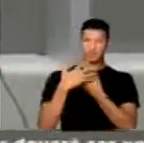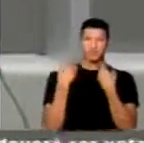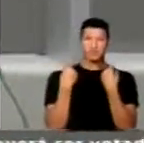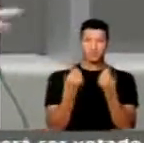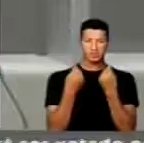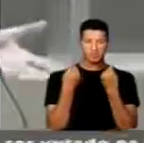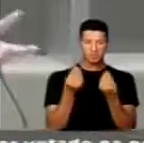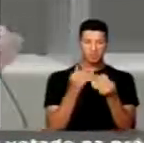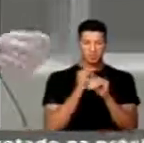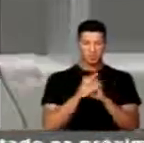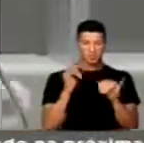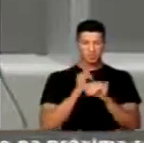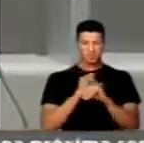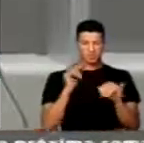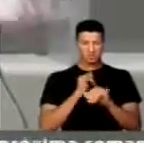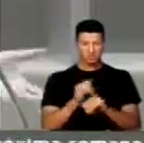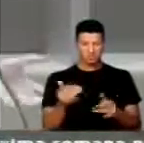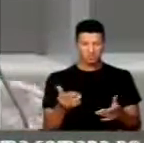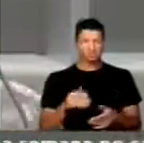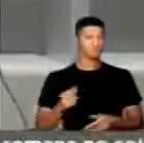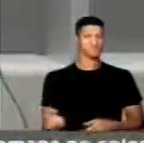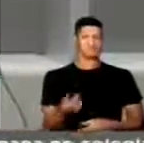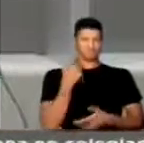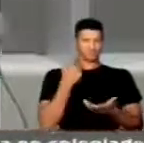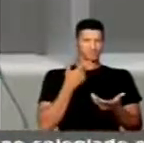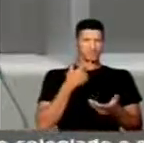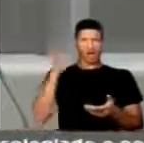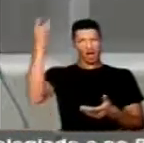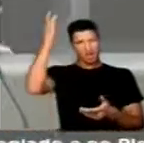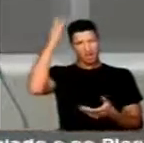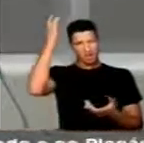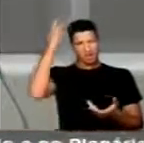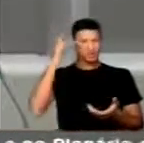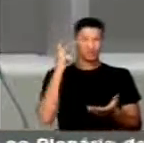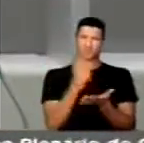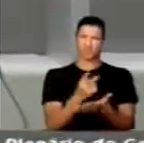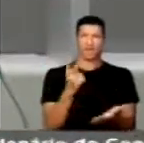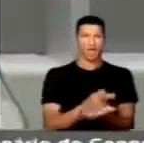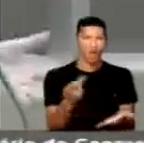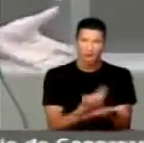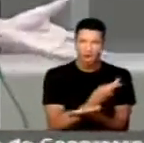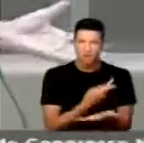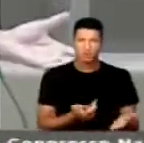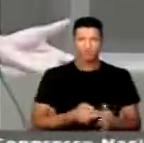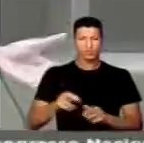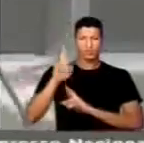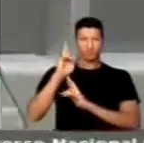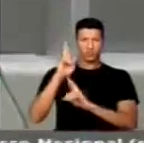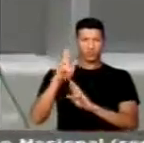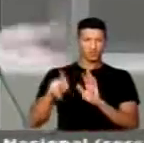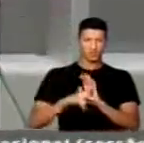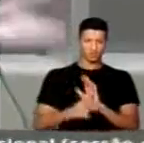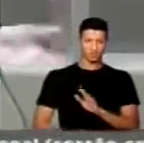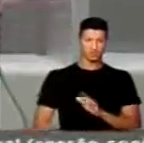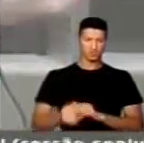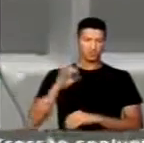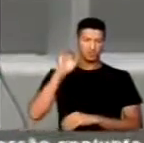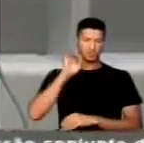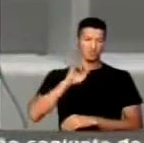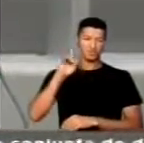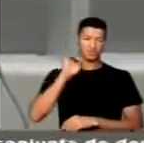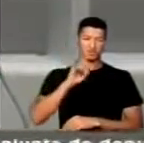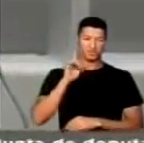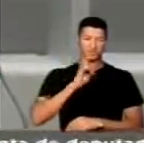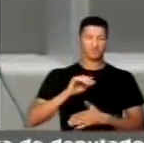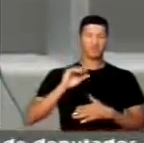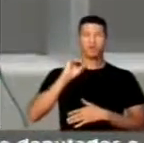um pronunciamento extemporâneo, absurdo e indevido do representante dos Estados Unidos